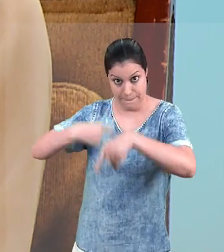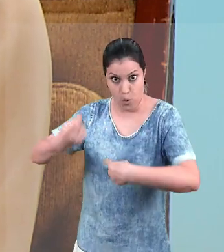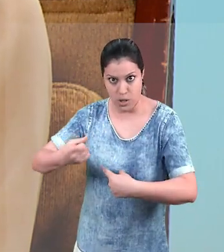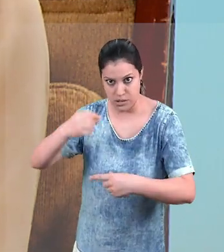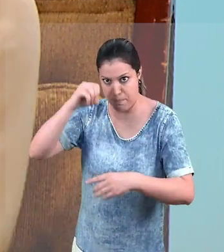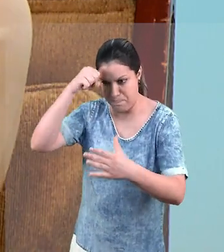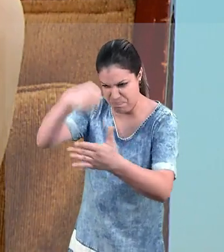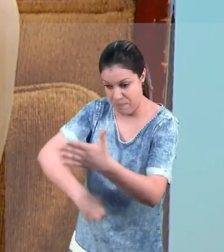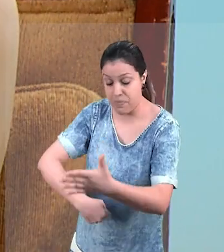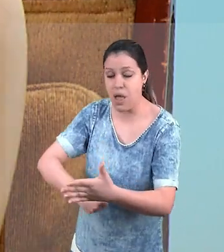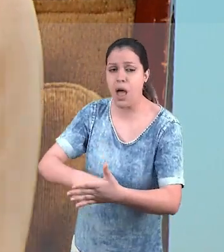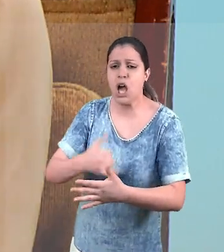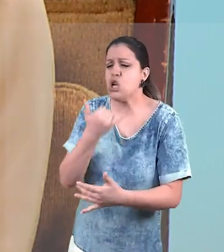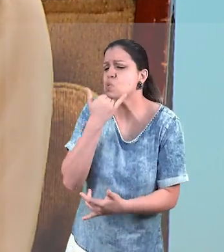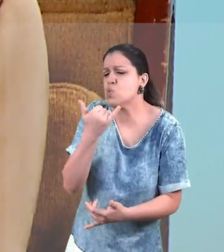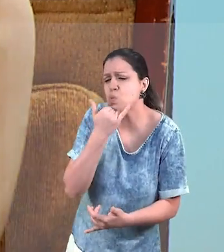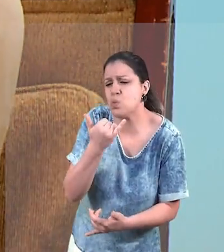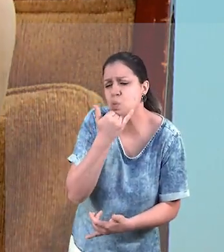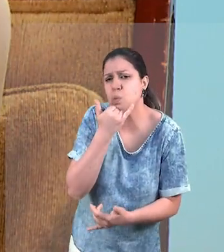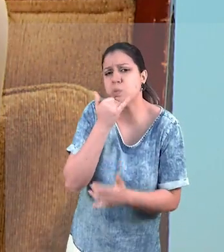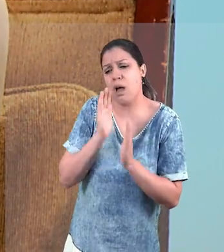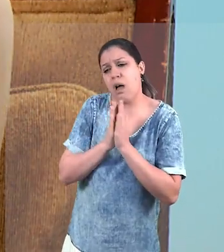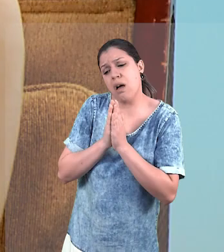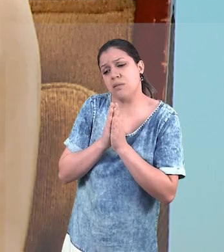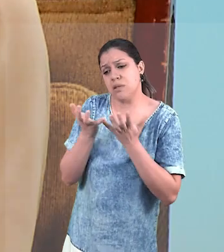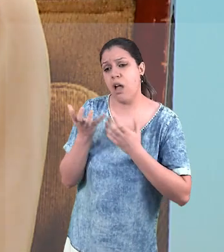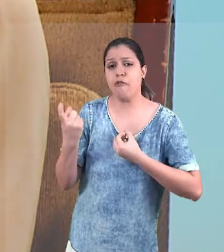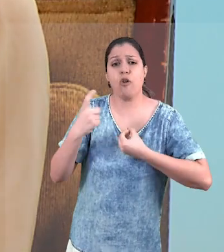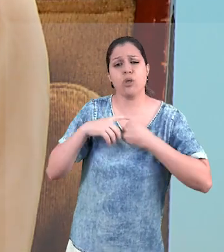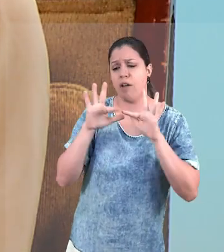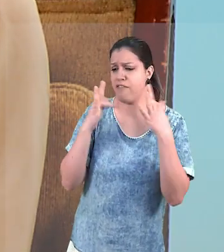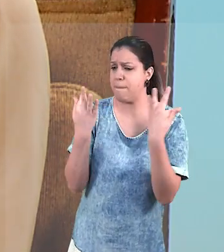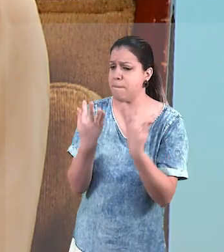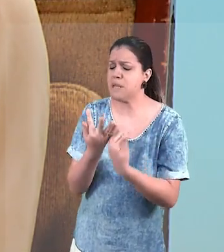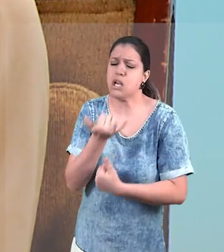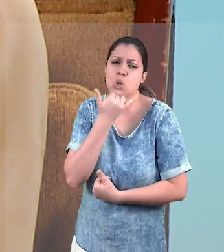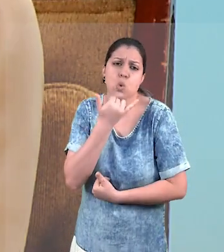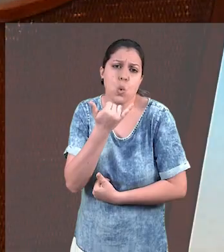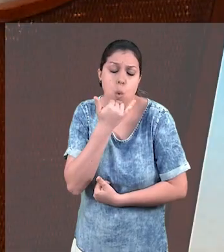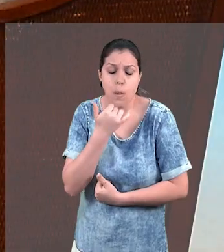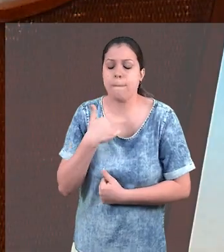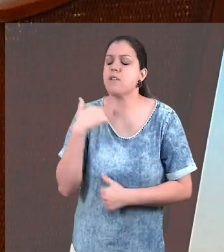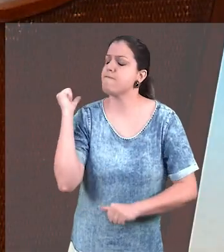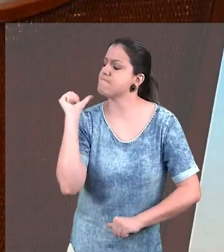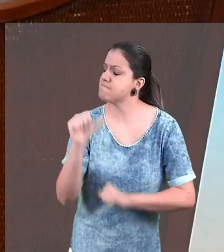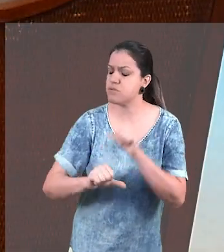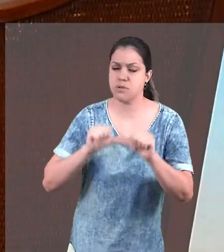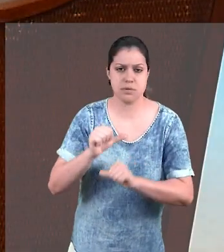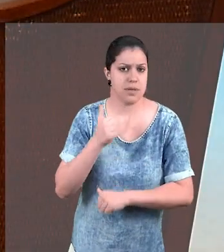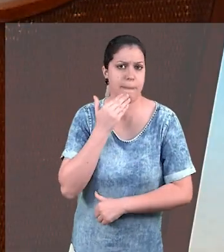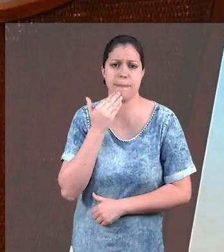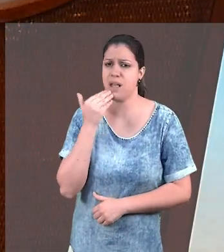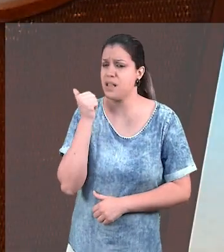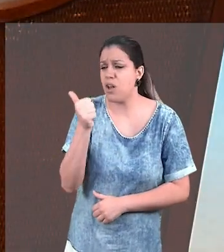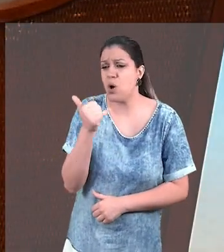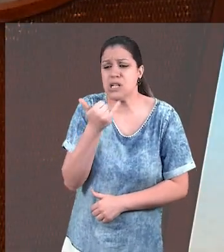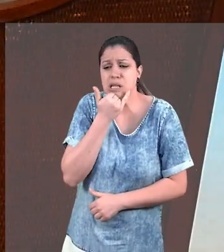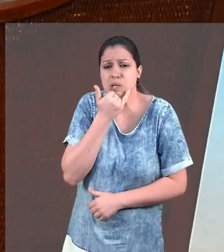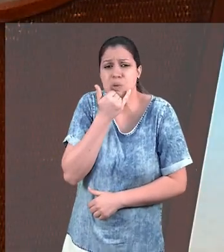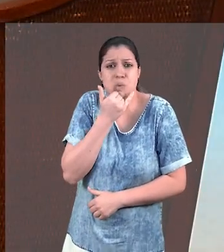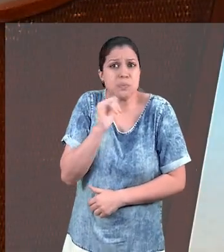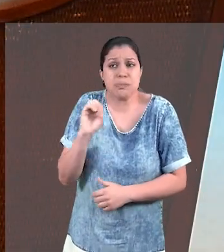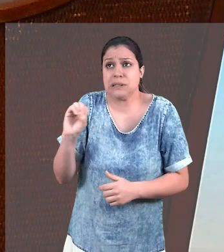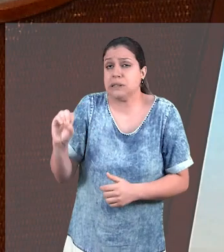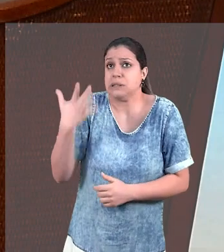agressão, ele pede desculpas, ele tenta voltar para a família, né? Dizendo que ele vai ficar melhor, que aquilo foi